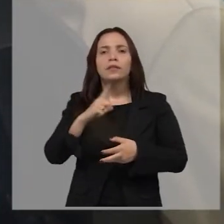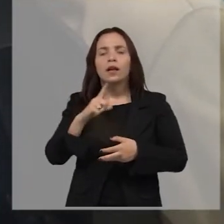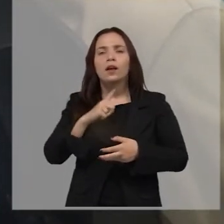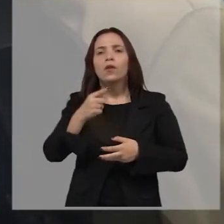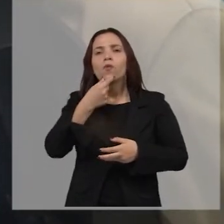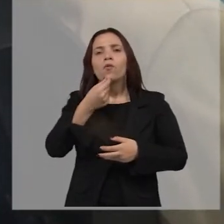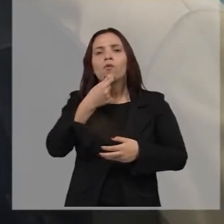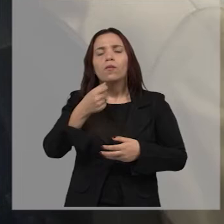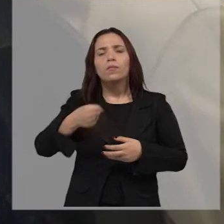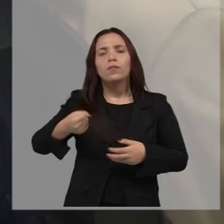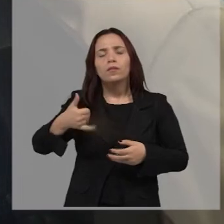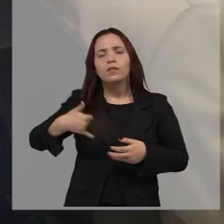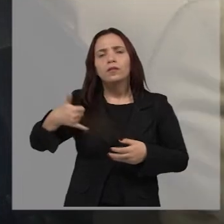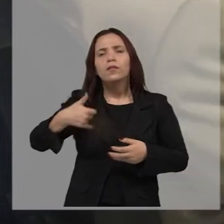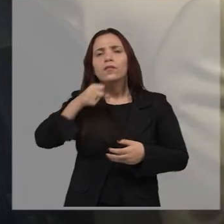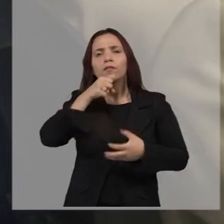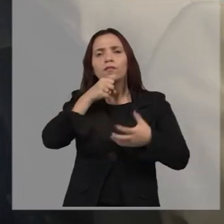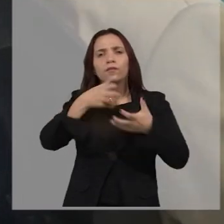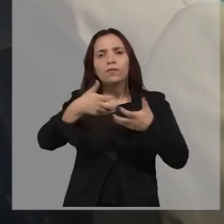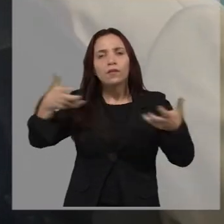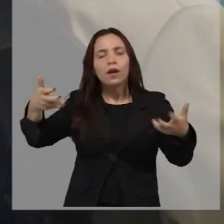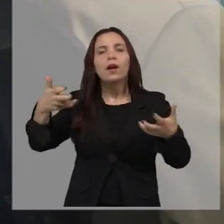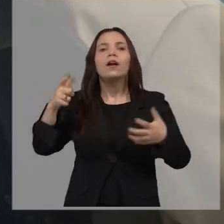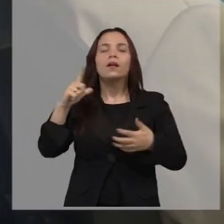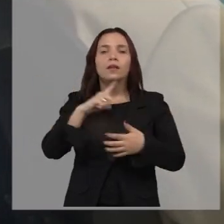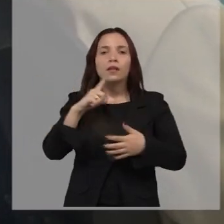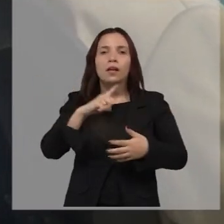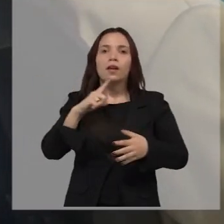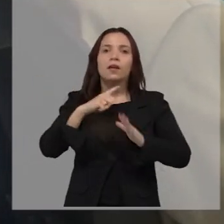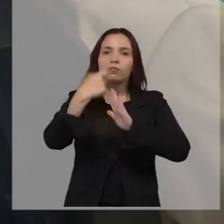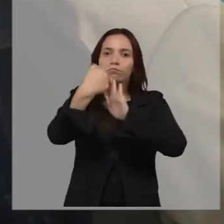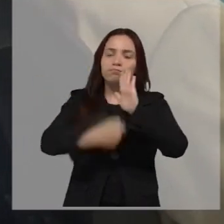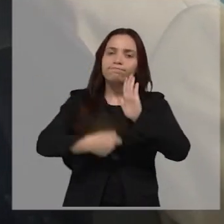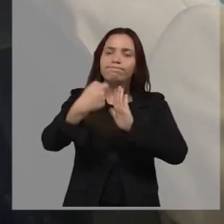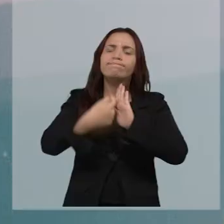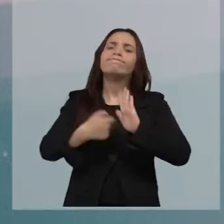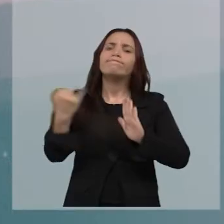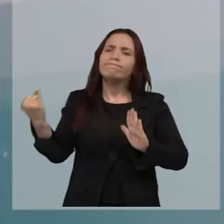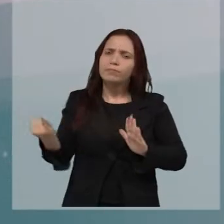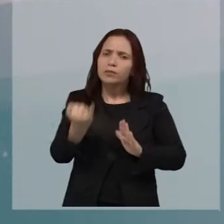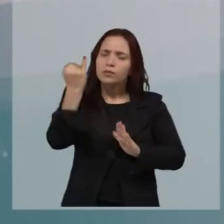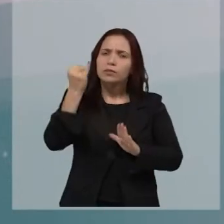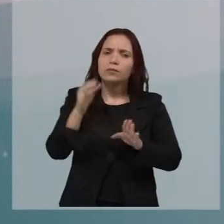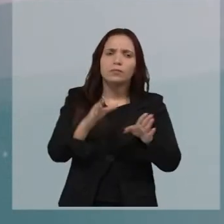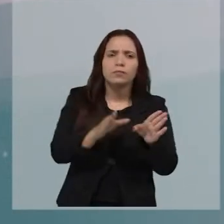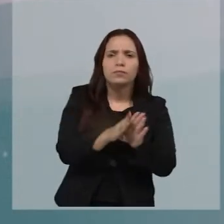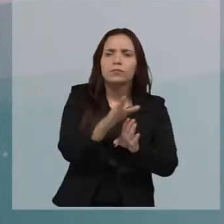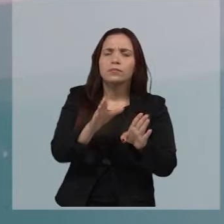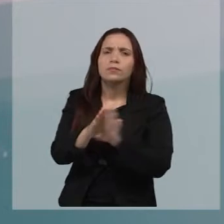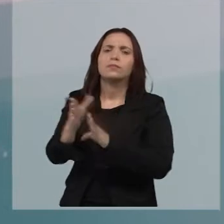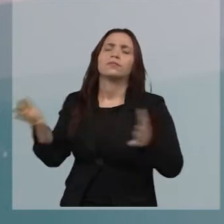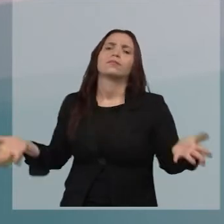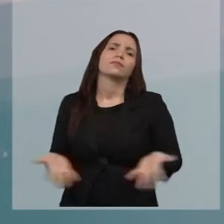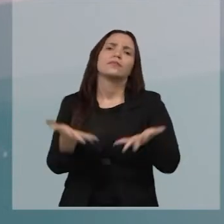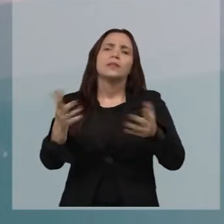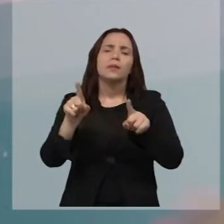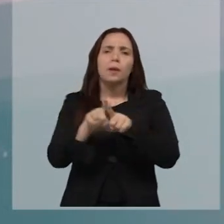senhor idoso, né, que é Isso. poeta, tem grosas de poesias feitas, eu gostei muito dele. Então, é importante fomentar isso, né? E além de outros empresários,